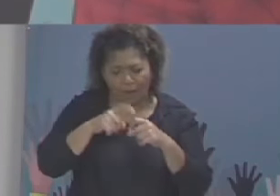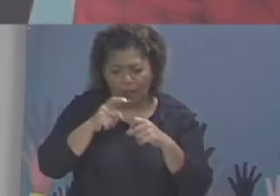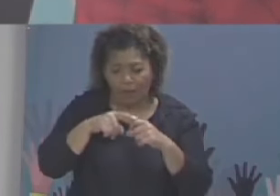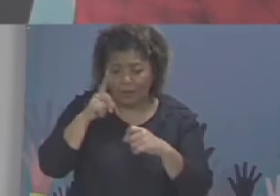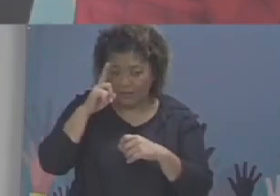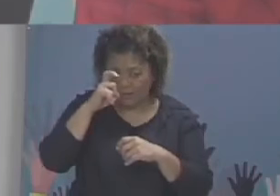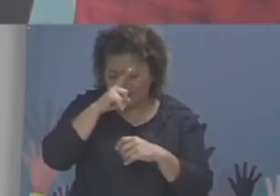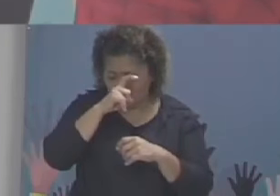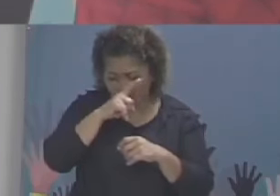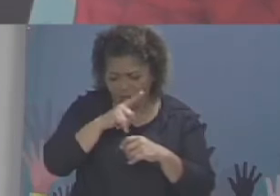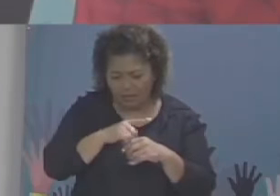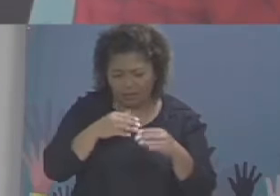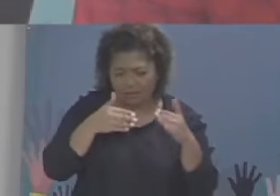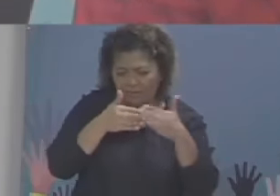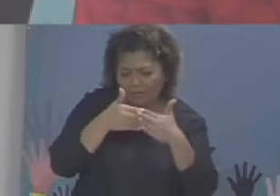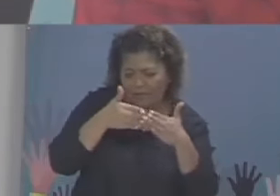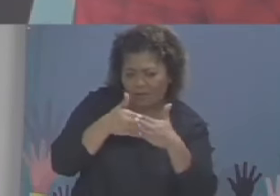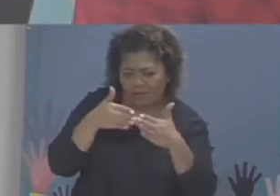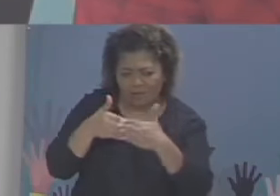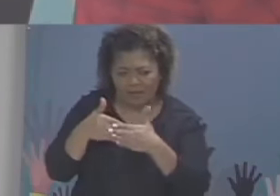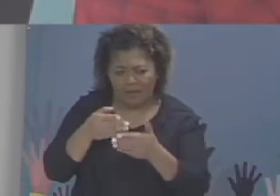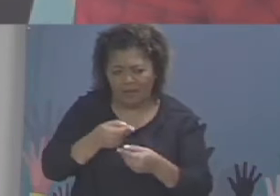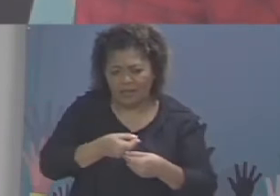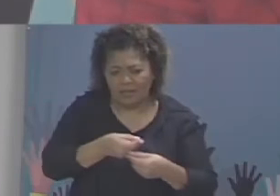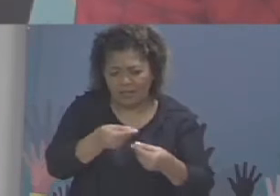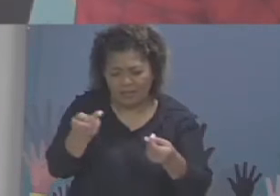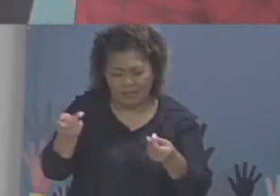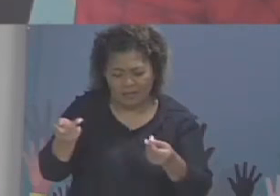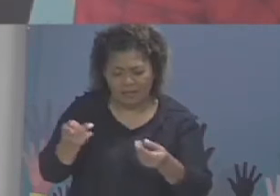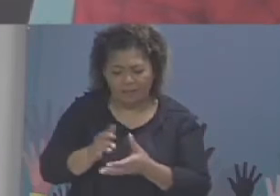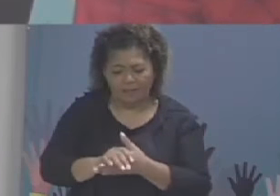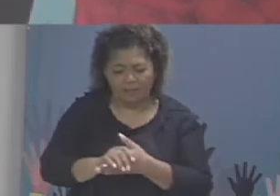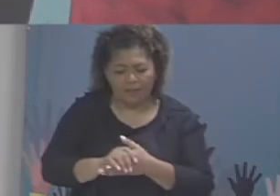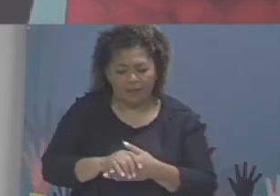Na proposta da nossa chapa, a gente tem um capítulo